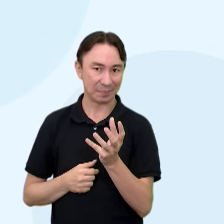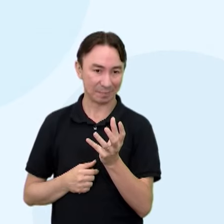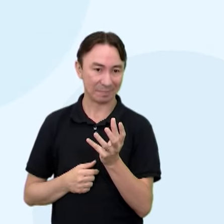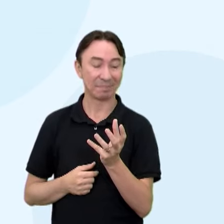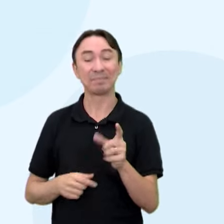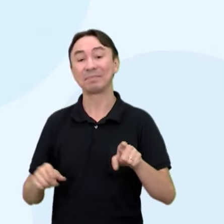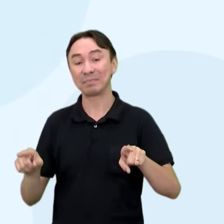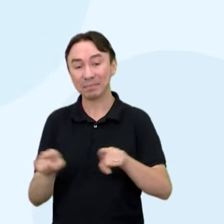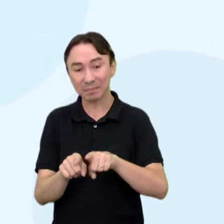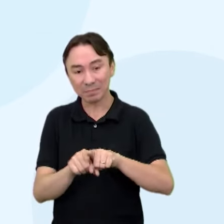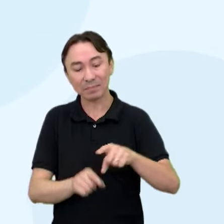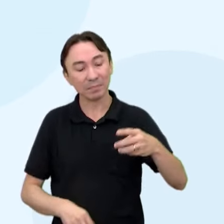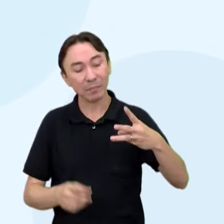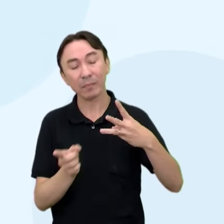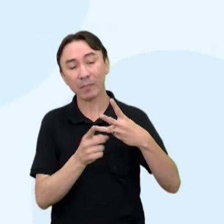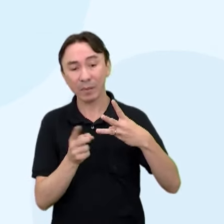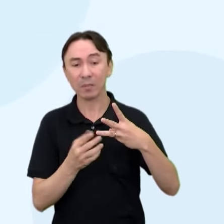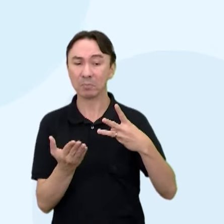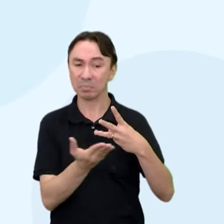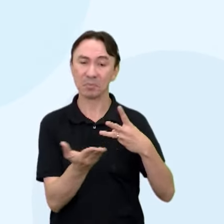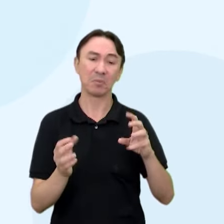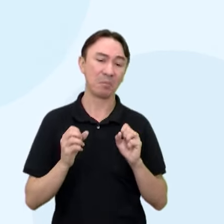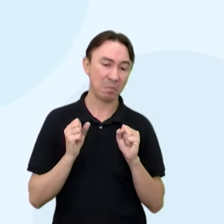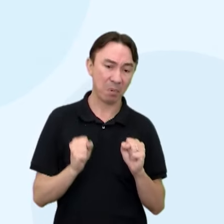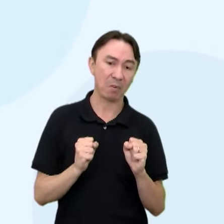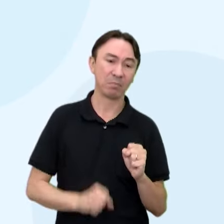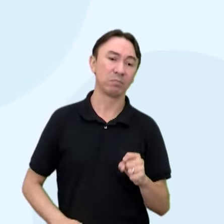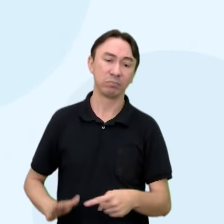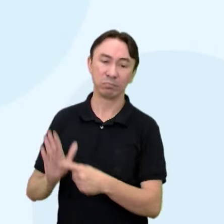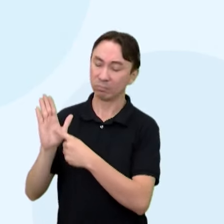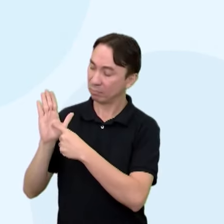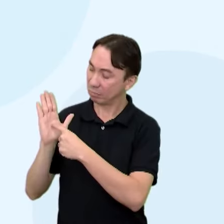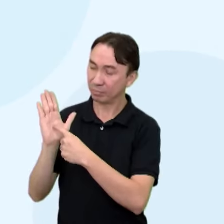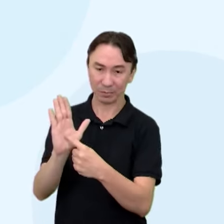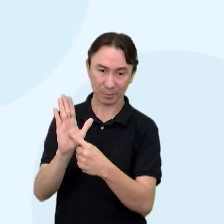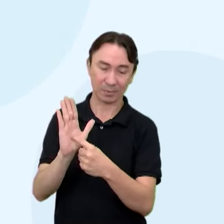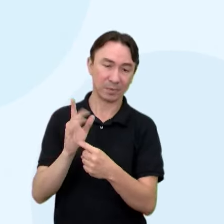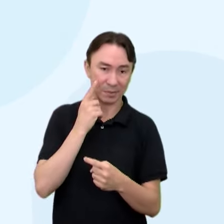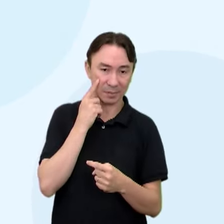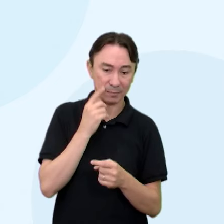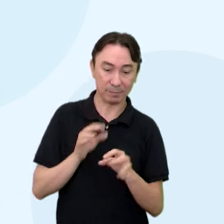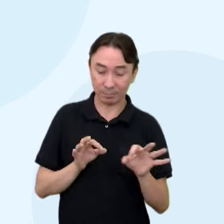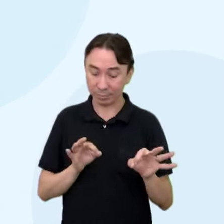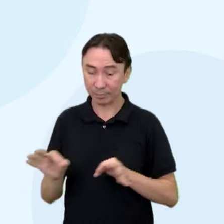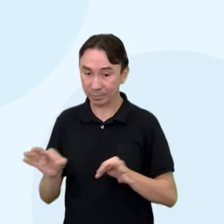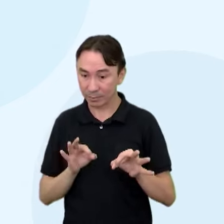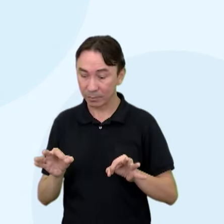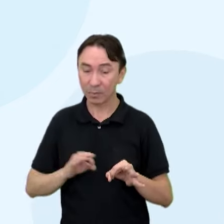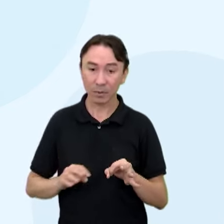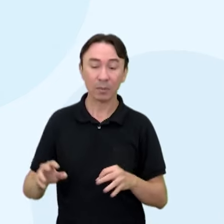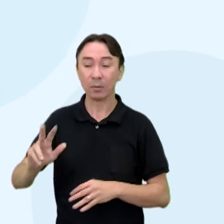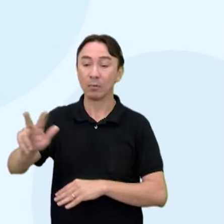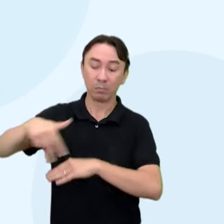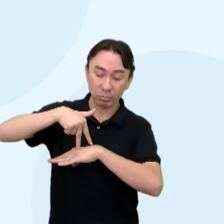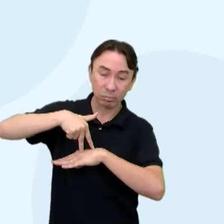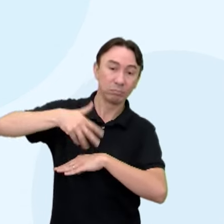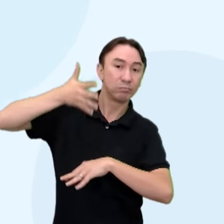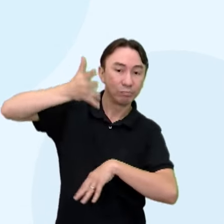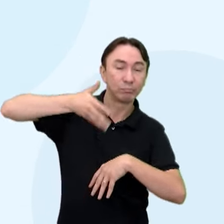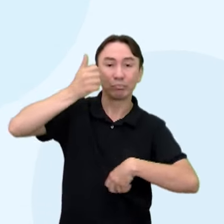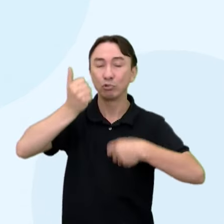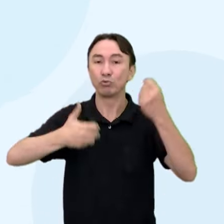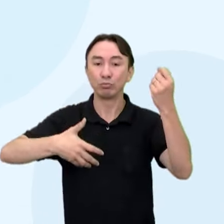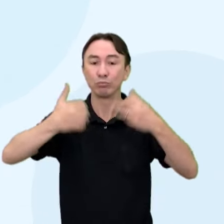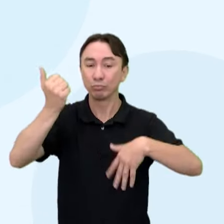podem fazer aí a apresentação, né, que é uma organização aí da sala para que os estudantes apresentem as suas pesquisas. Então vocês podem fazer